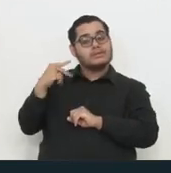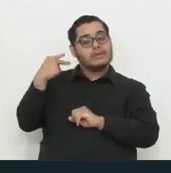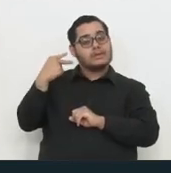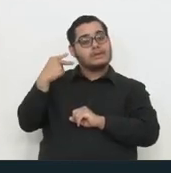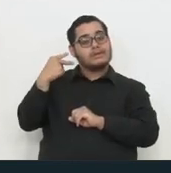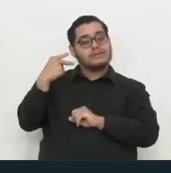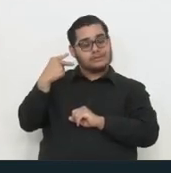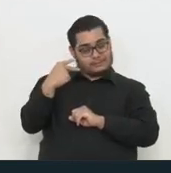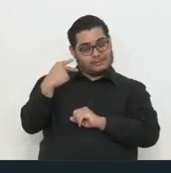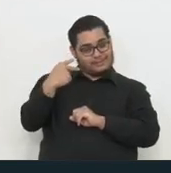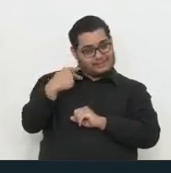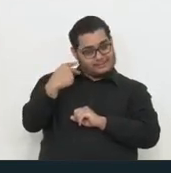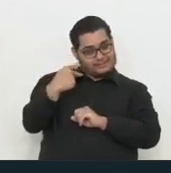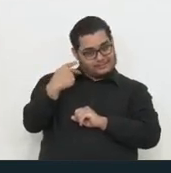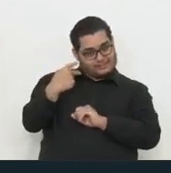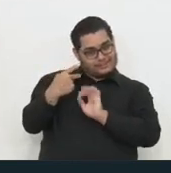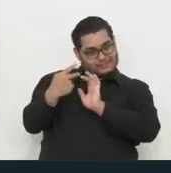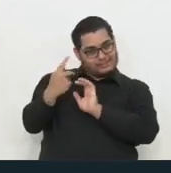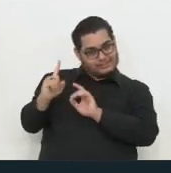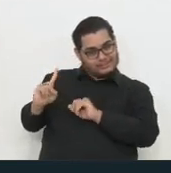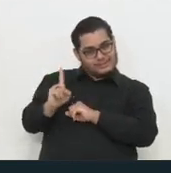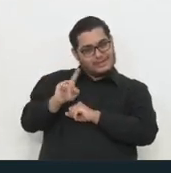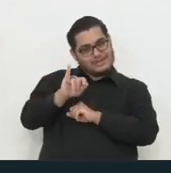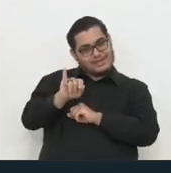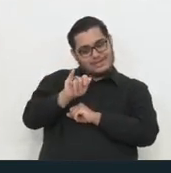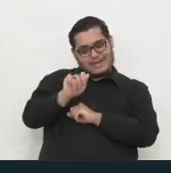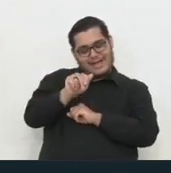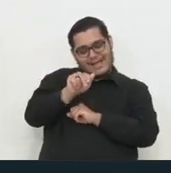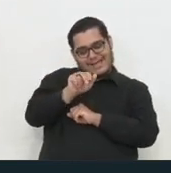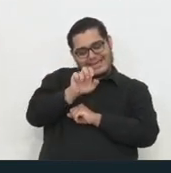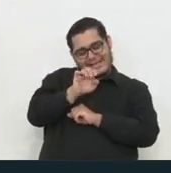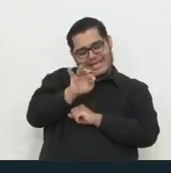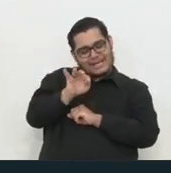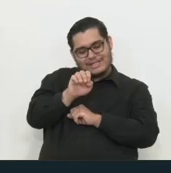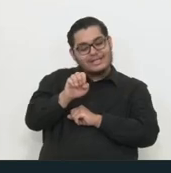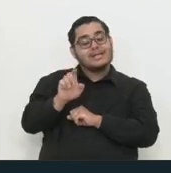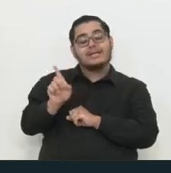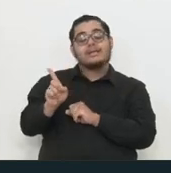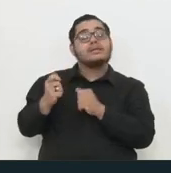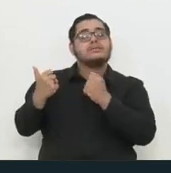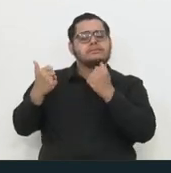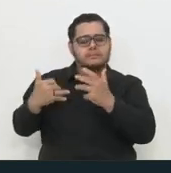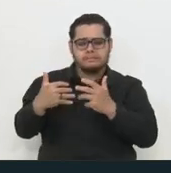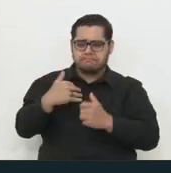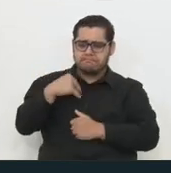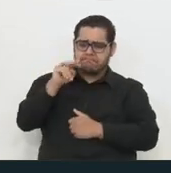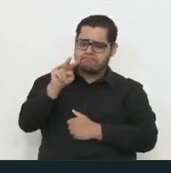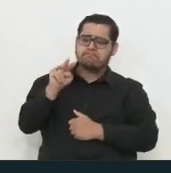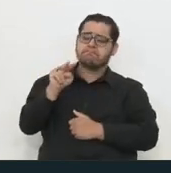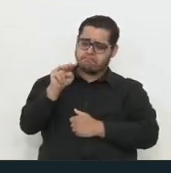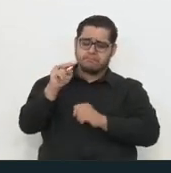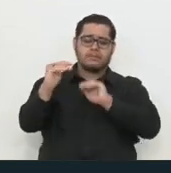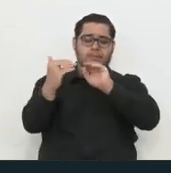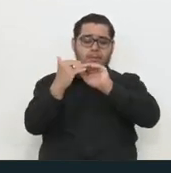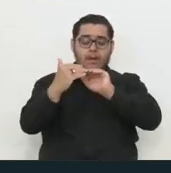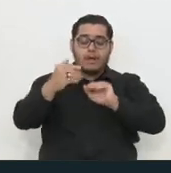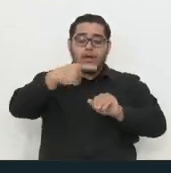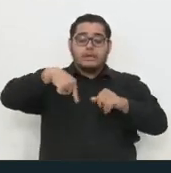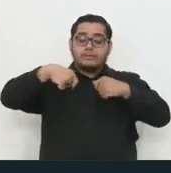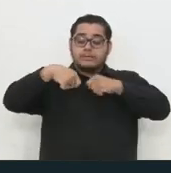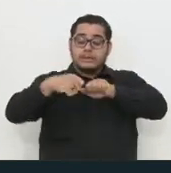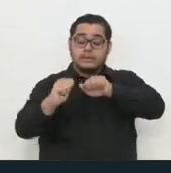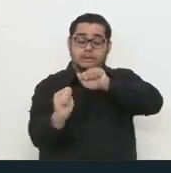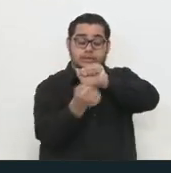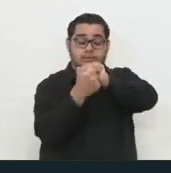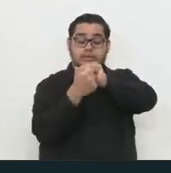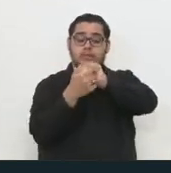presente a Janete Pietá ela me antecedeu e ela falou muito bem nós temos que dar a mão e ir lá